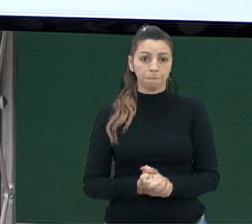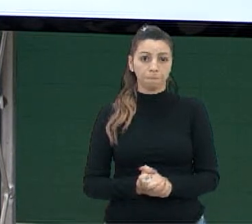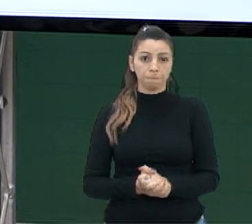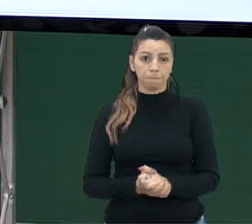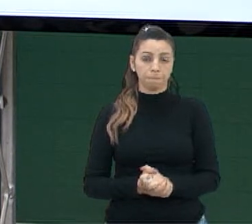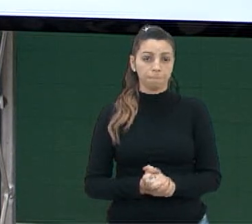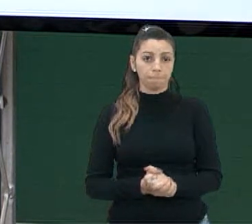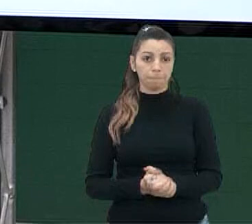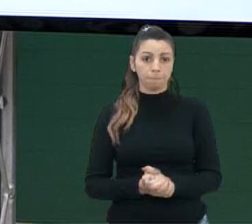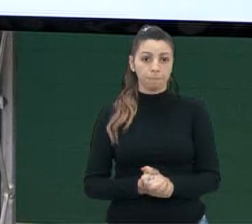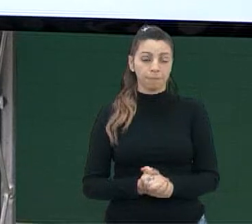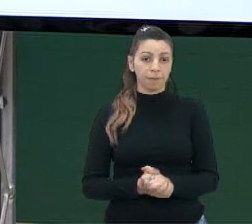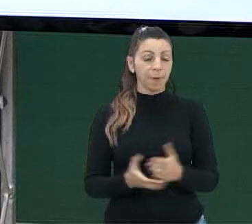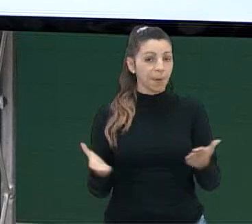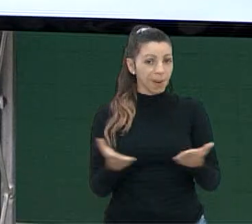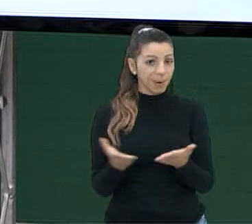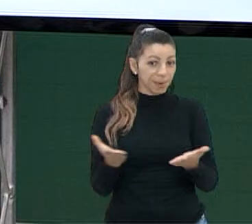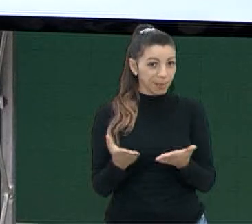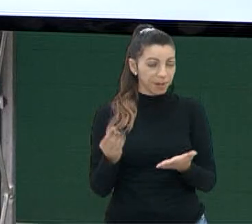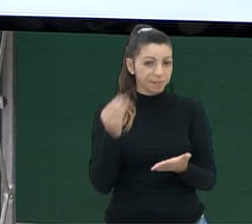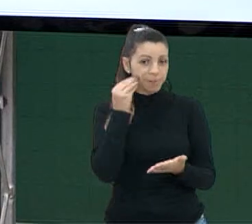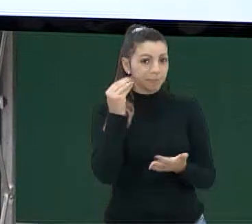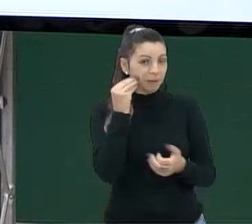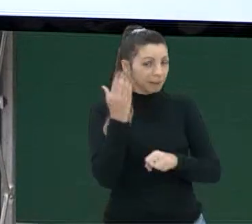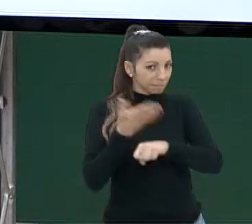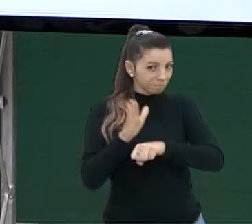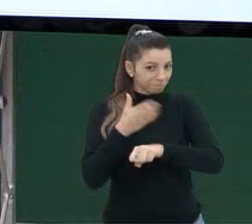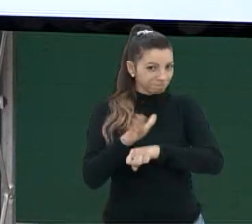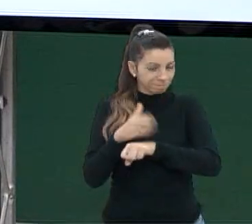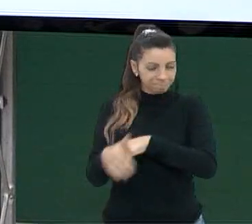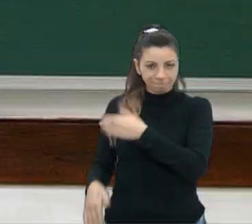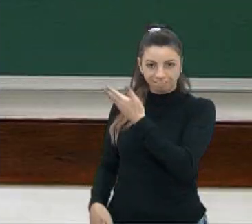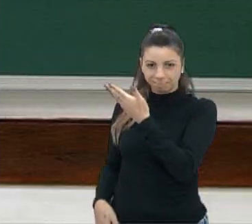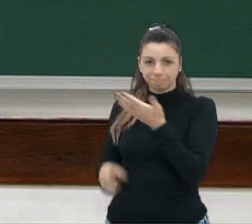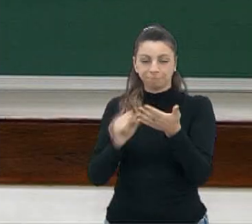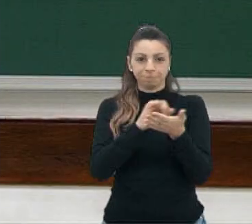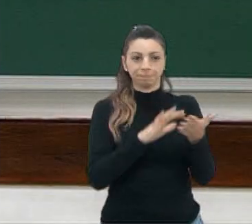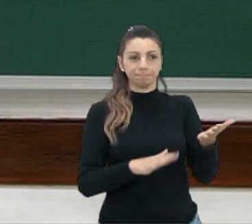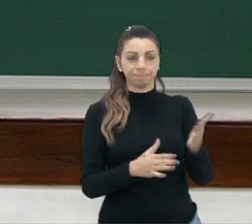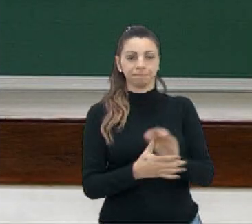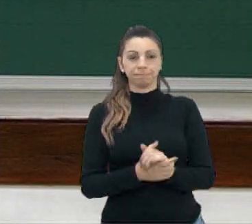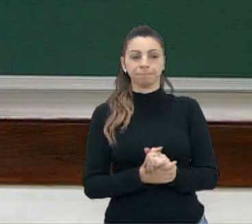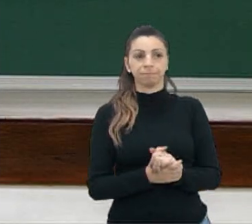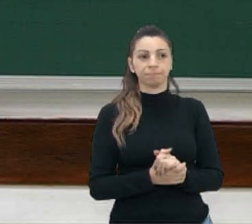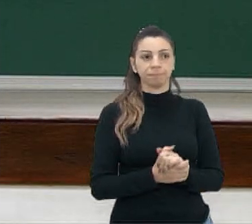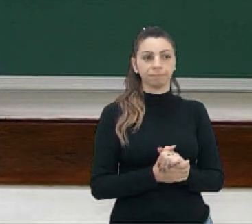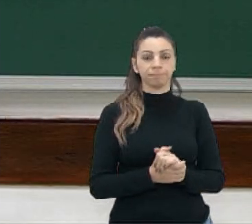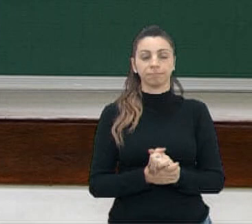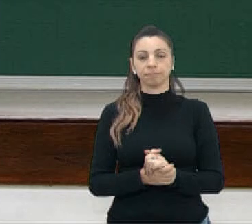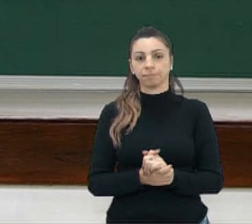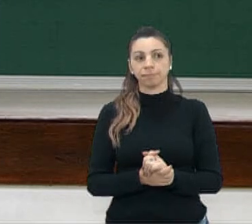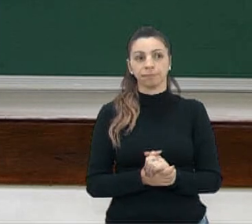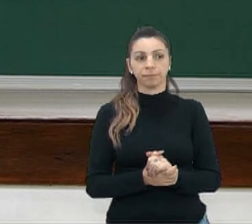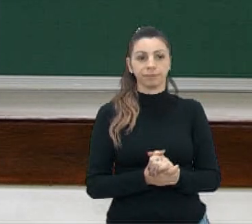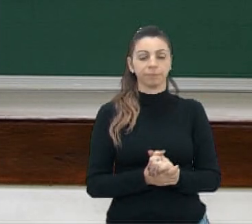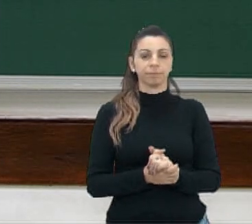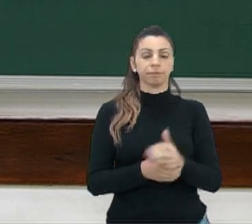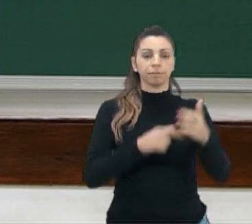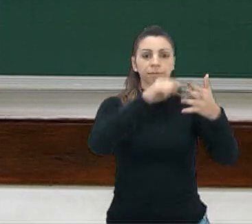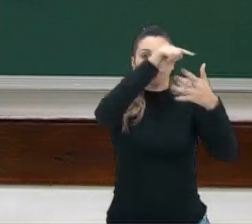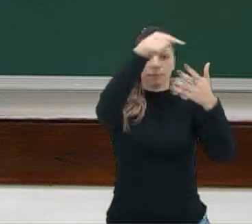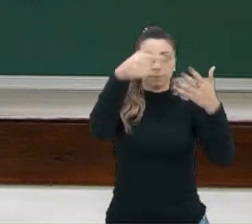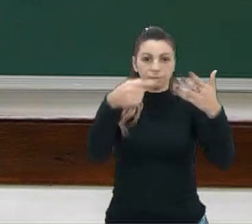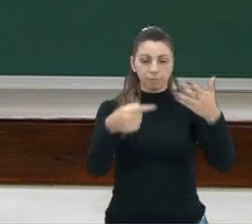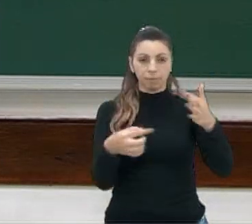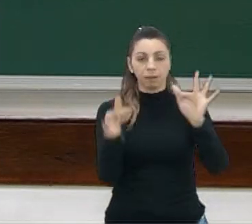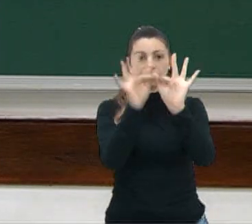nada melhor do que fazermos alguns exercícios para relembrar bem isso, né? Então, eu tenho aqui algumas orações, né? E eu